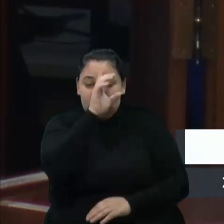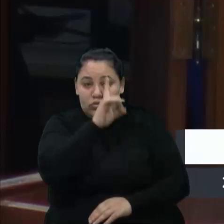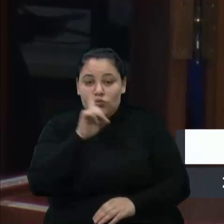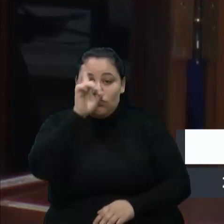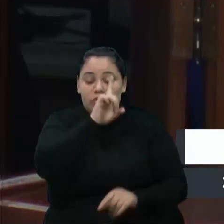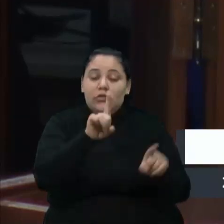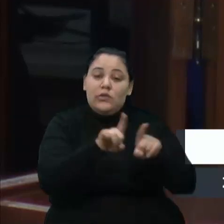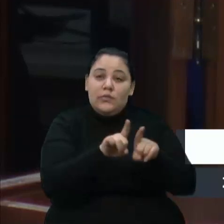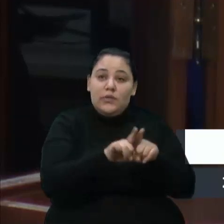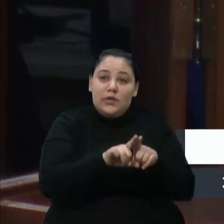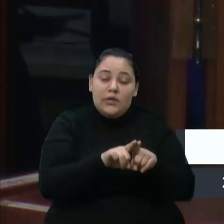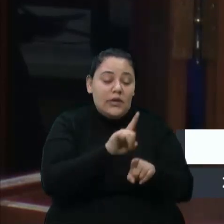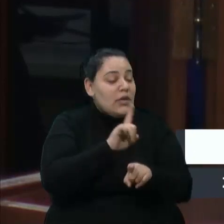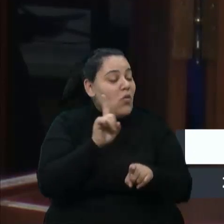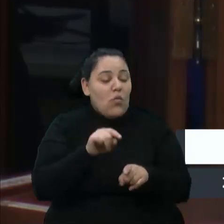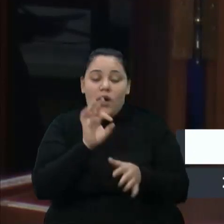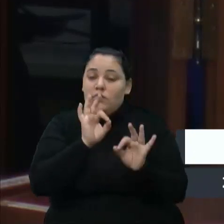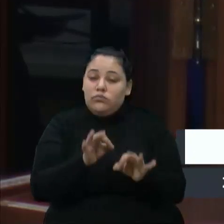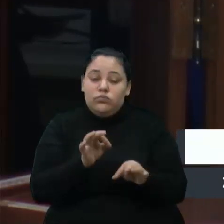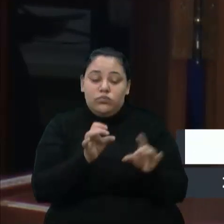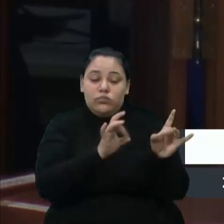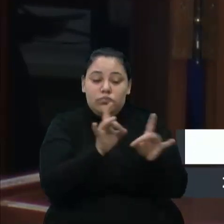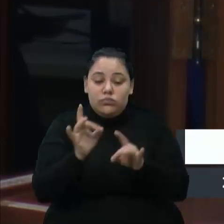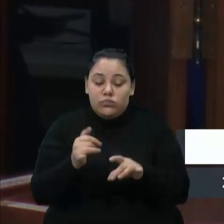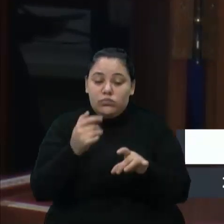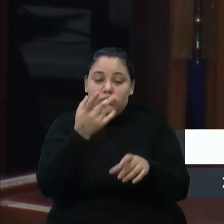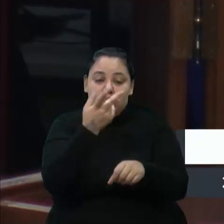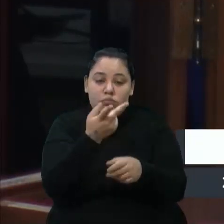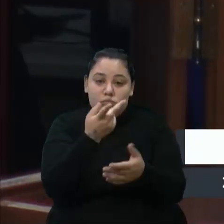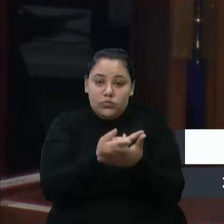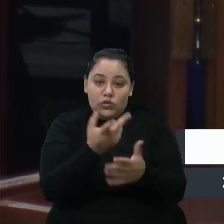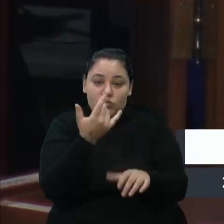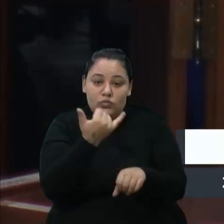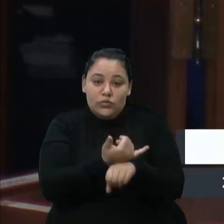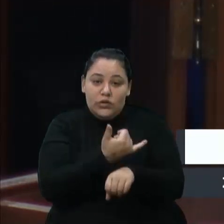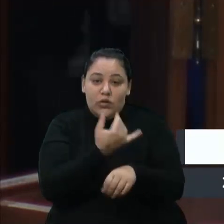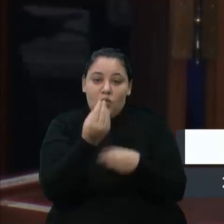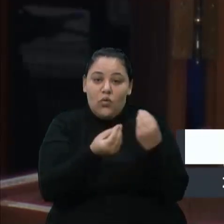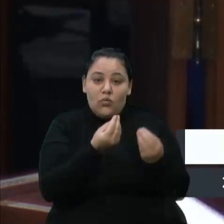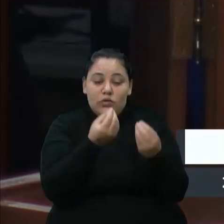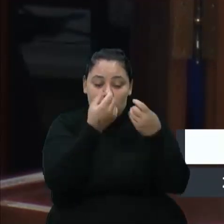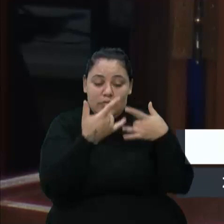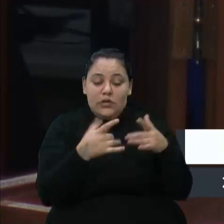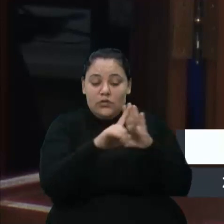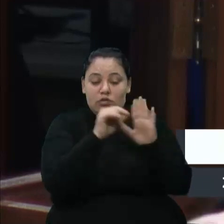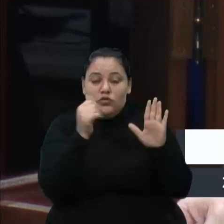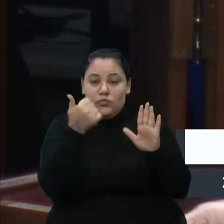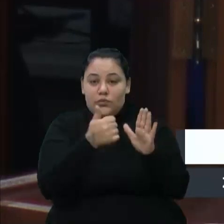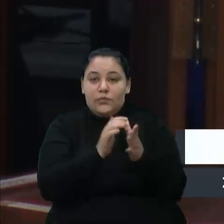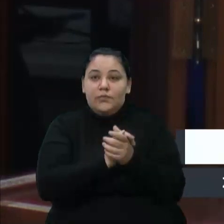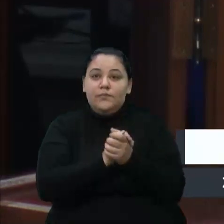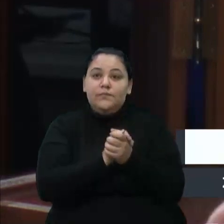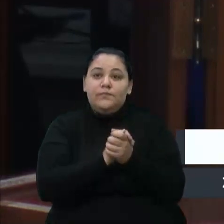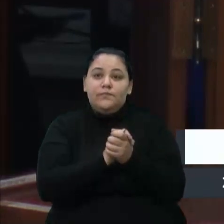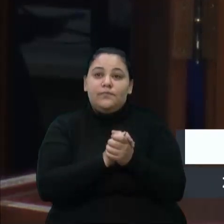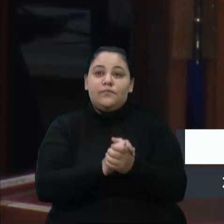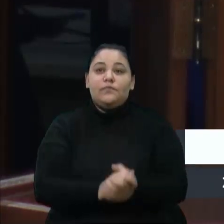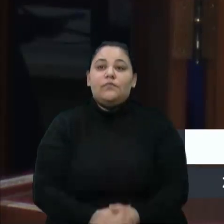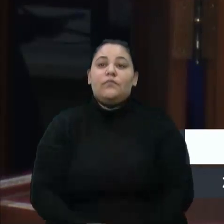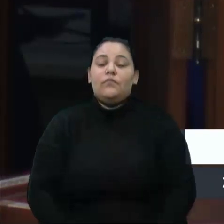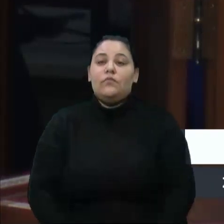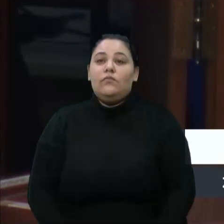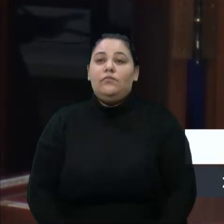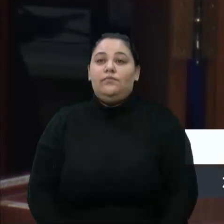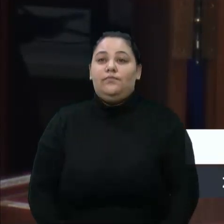como impróprio para comercialização de produtos metálicos, conforme descritivo no artigo 1º. Pessoal, o